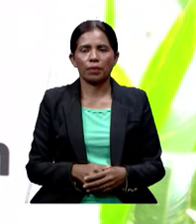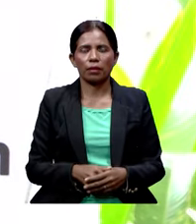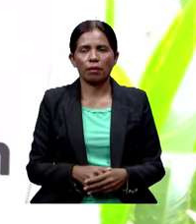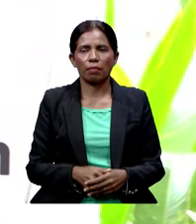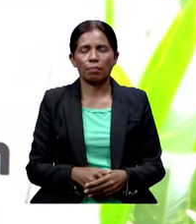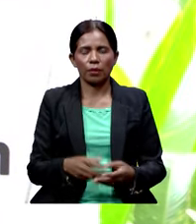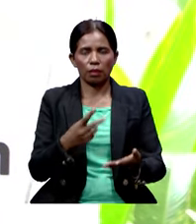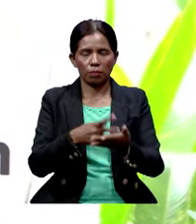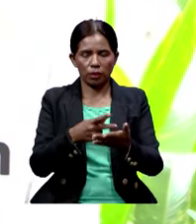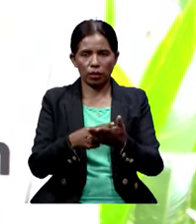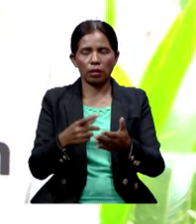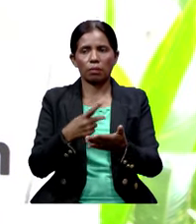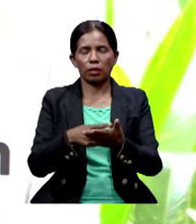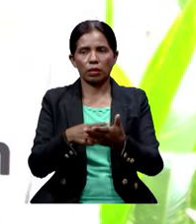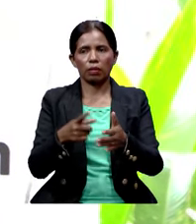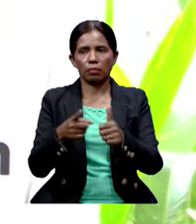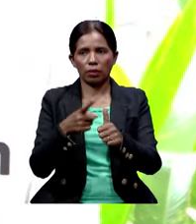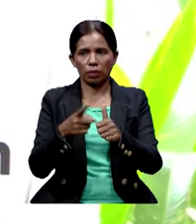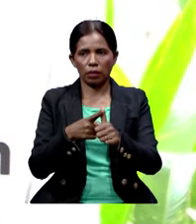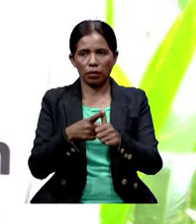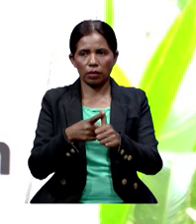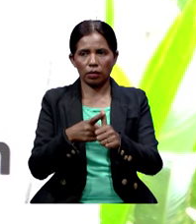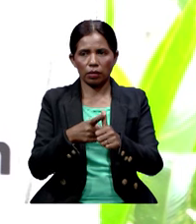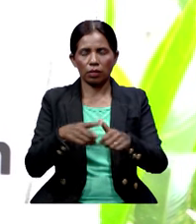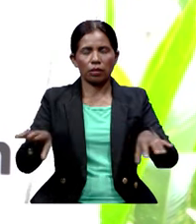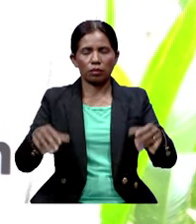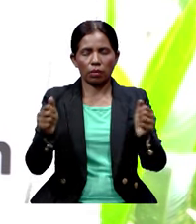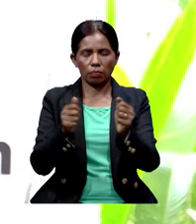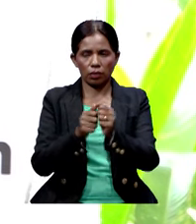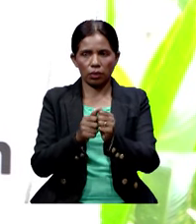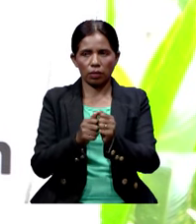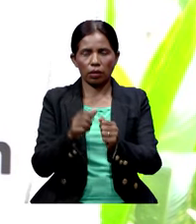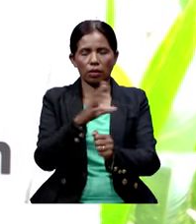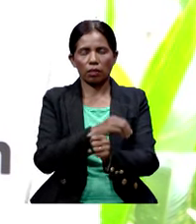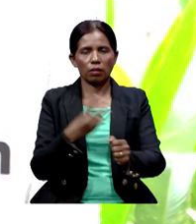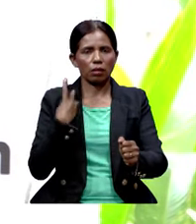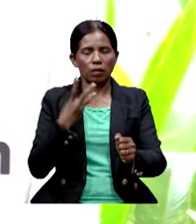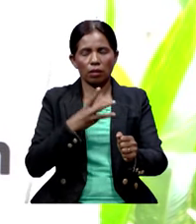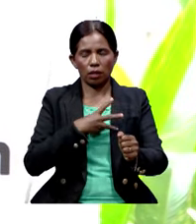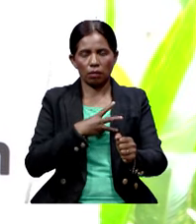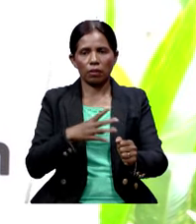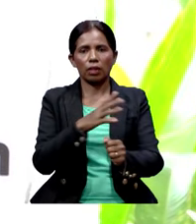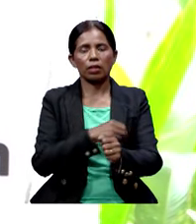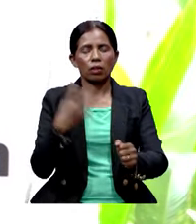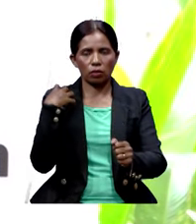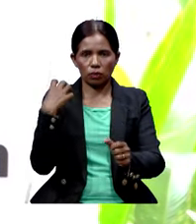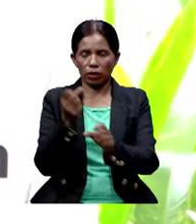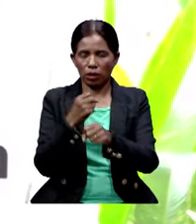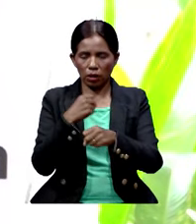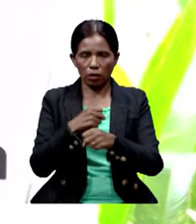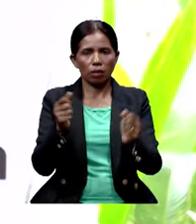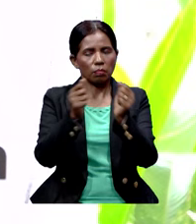anessa projeto da hulu nomos cooperação da hulu nebe ma sala leitura Sanana Guzmão halo ha muto ko